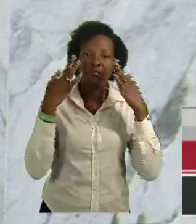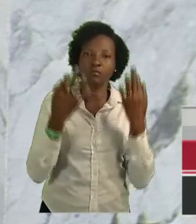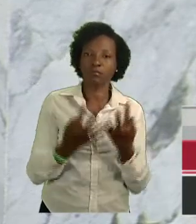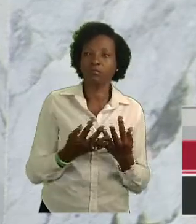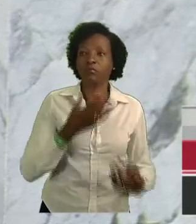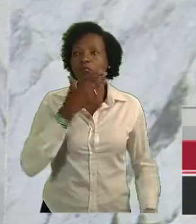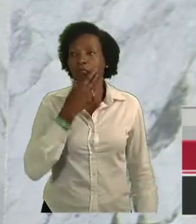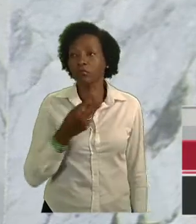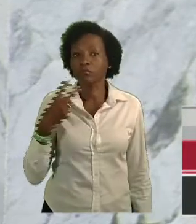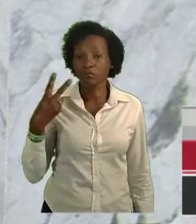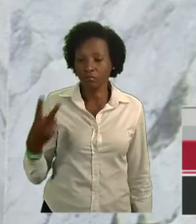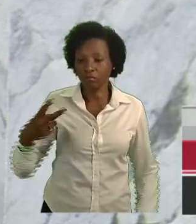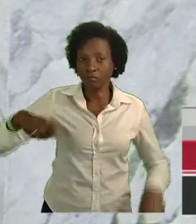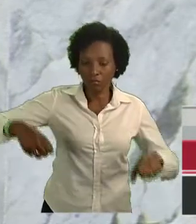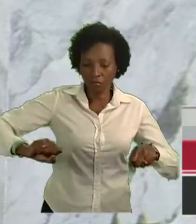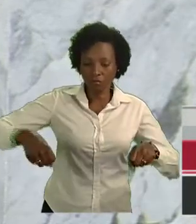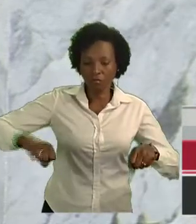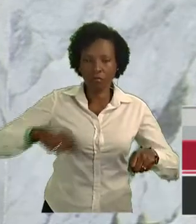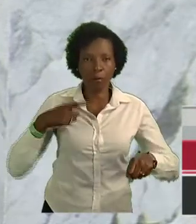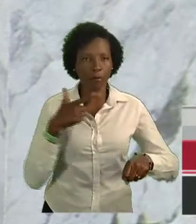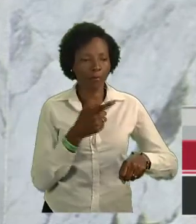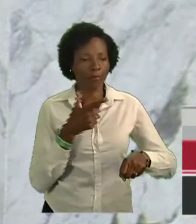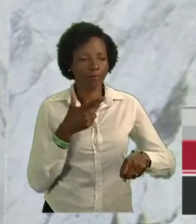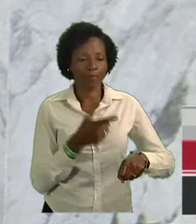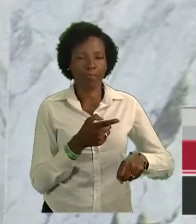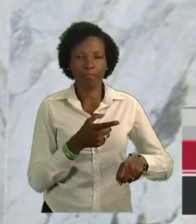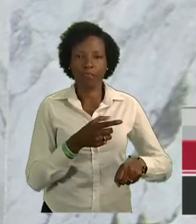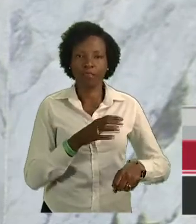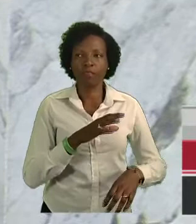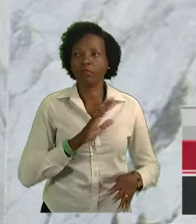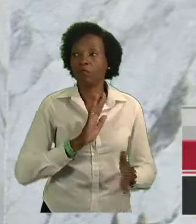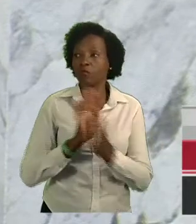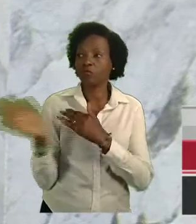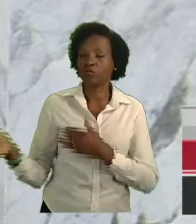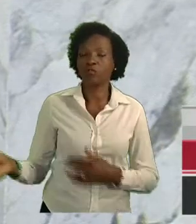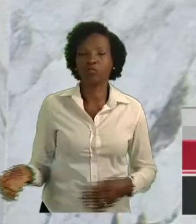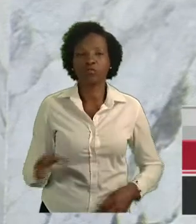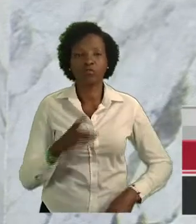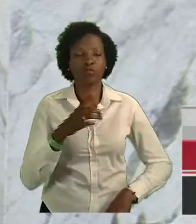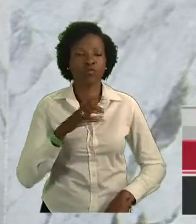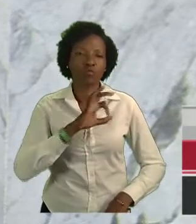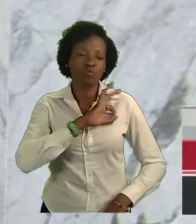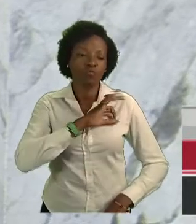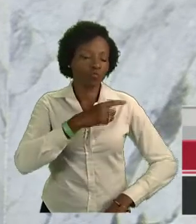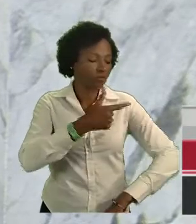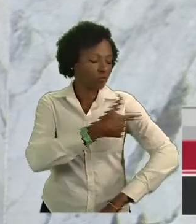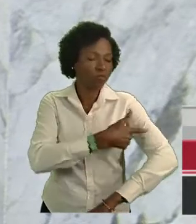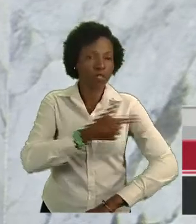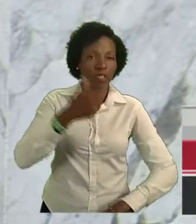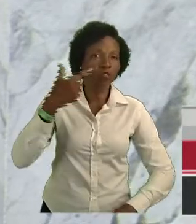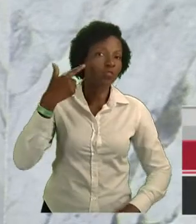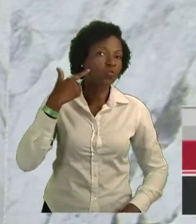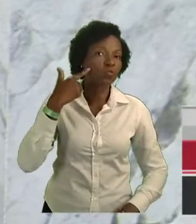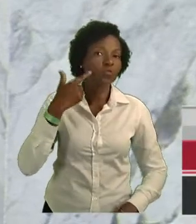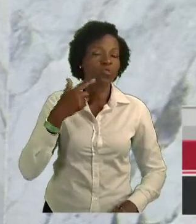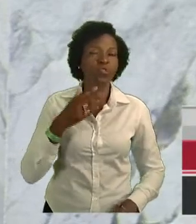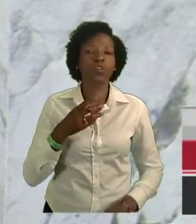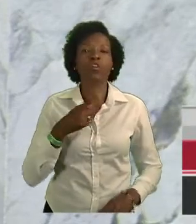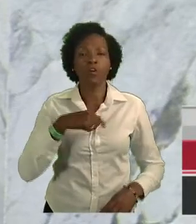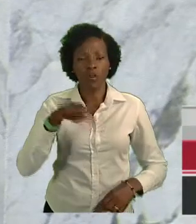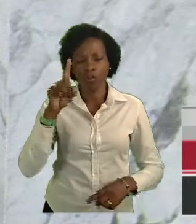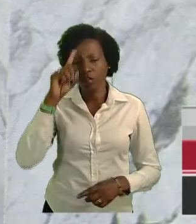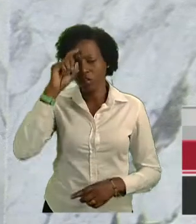homens em uma moto fizeram disparos contra o policial e fugiram ele foi atingido no braço e no rosto chegou a ser socorrido mas não resistiu